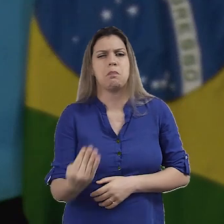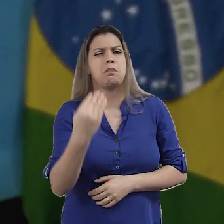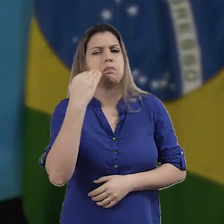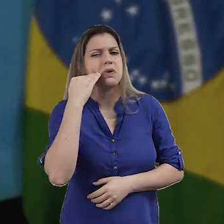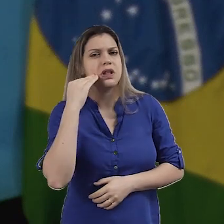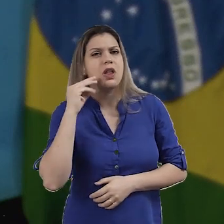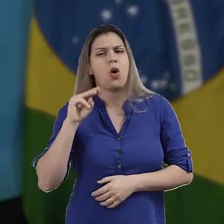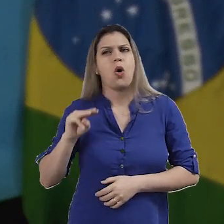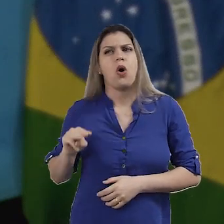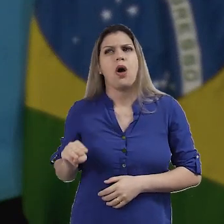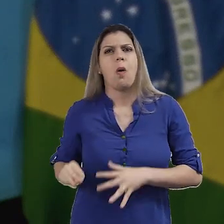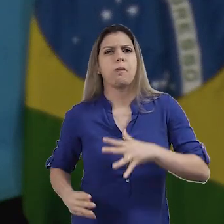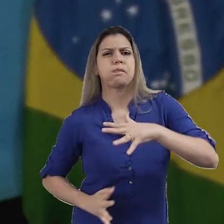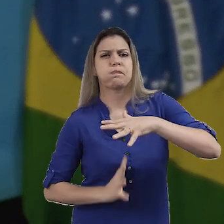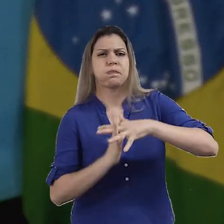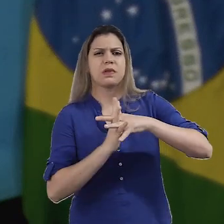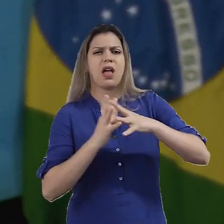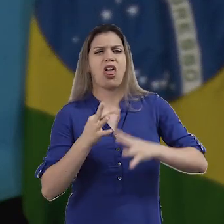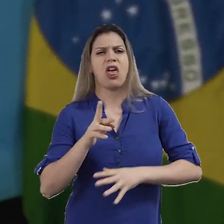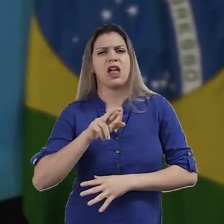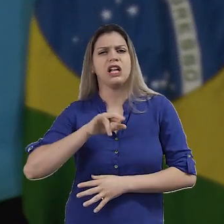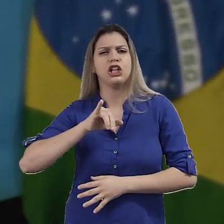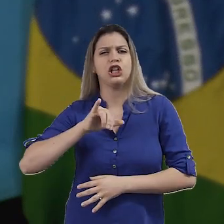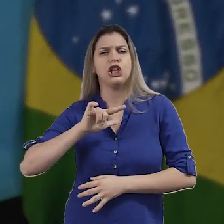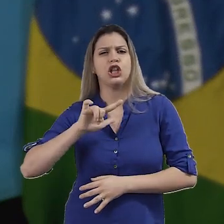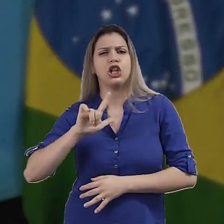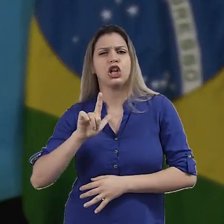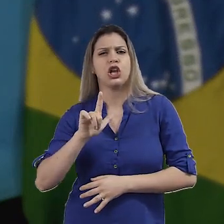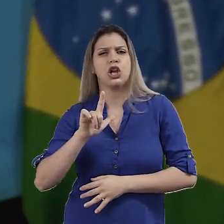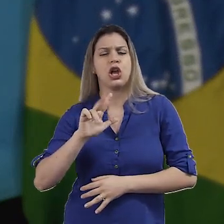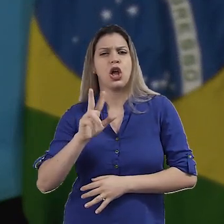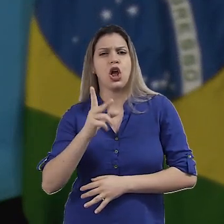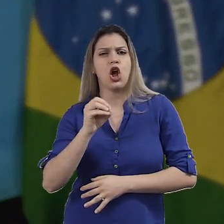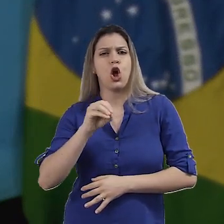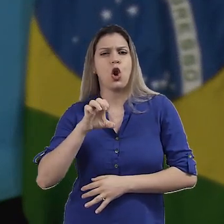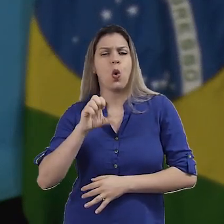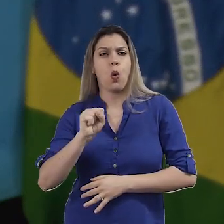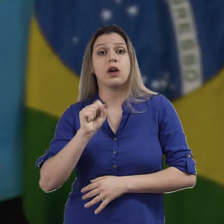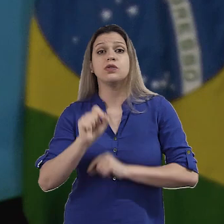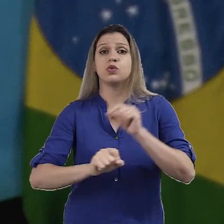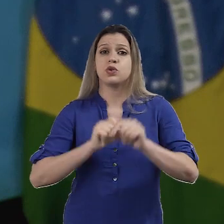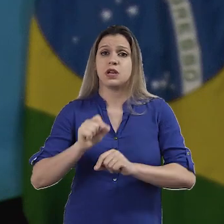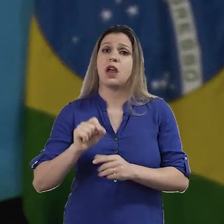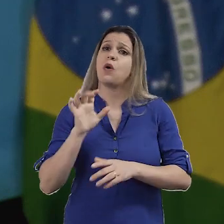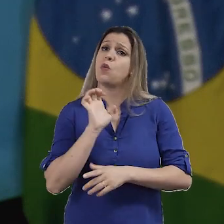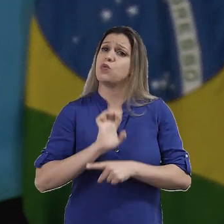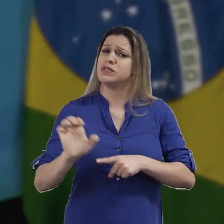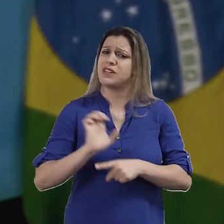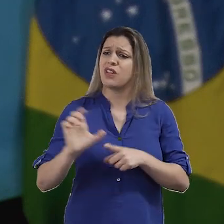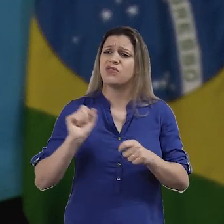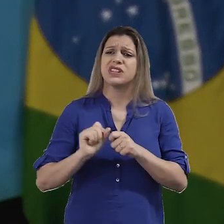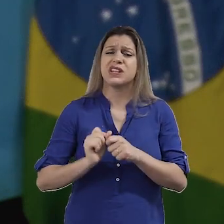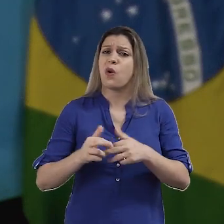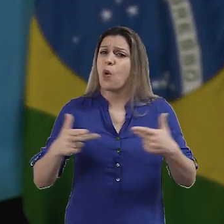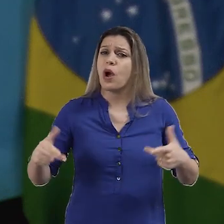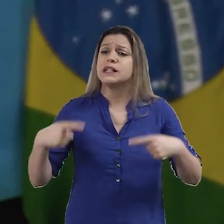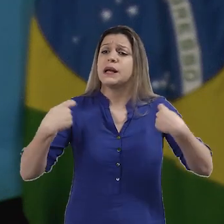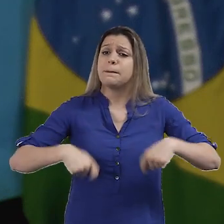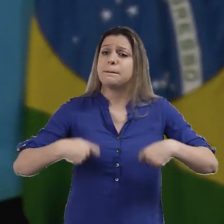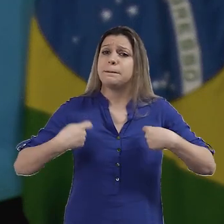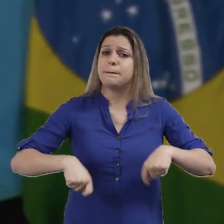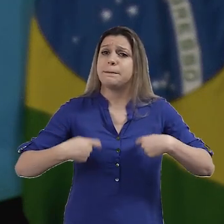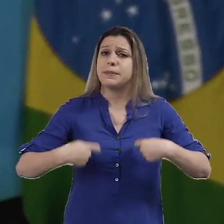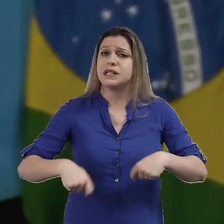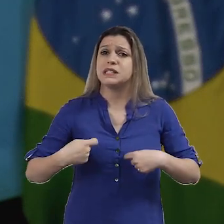bilhões, trilhões, né, porque o Estado, para fazer qualquer atividade, ele precisa contratar terceiros. Então, por que